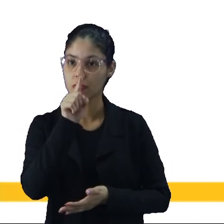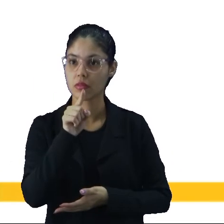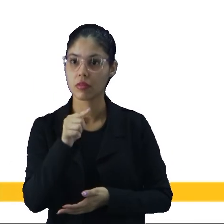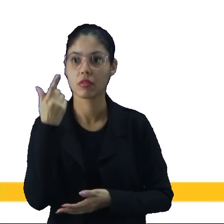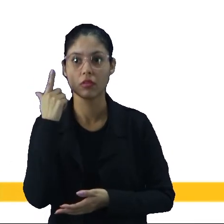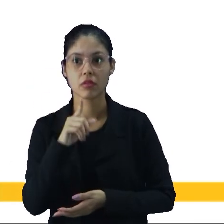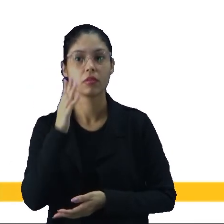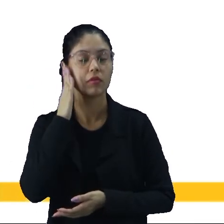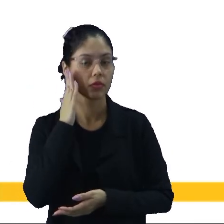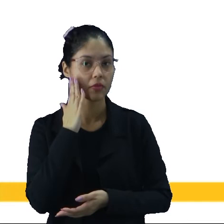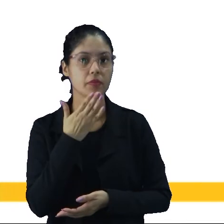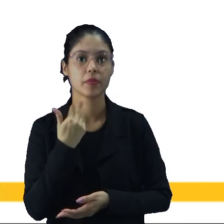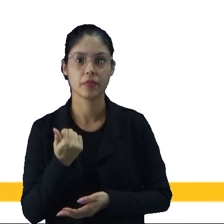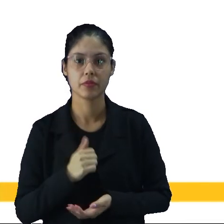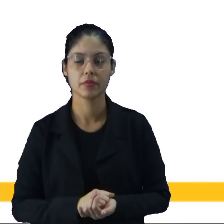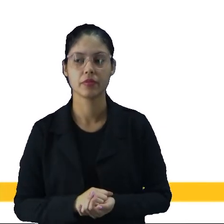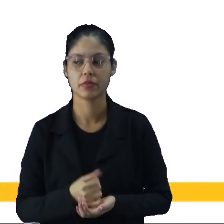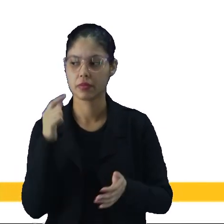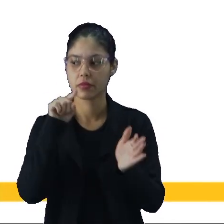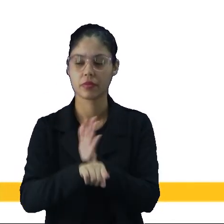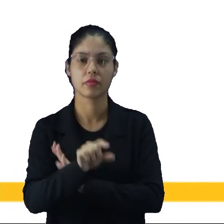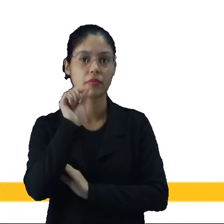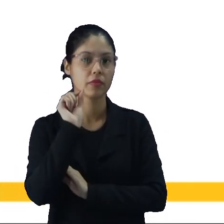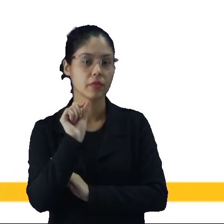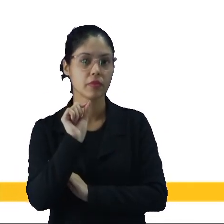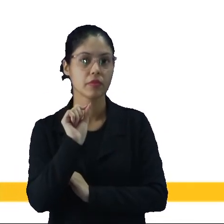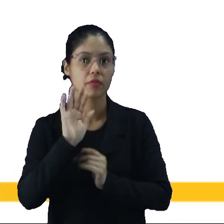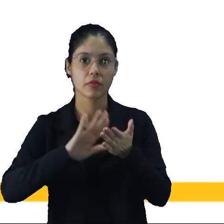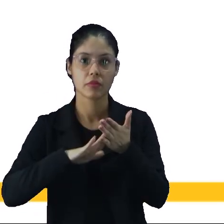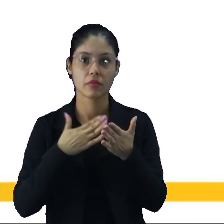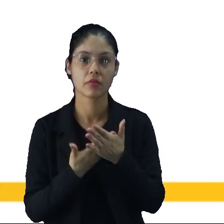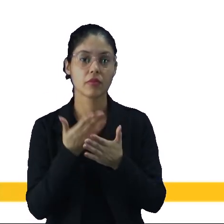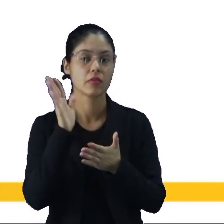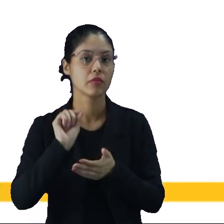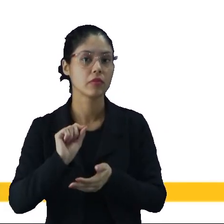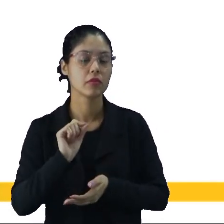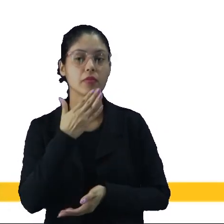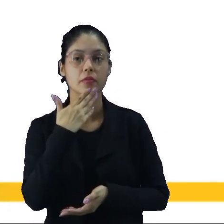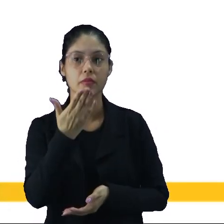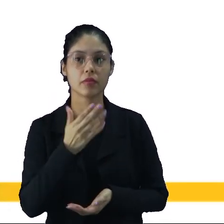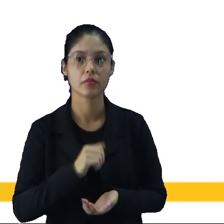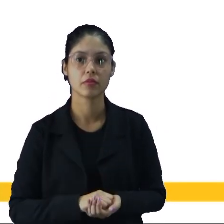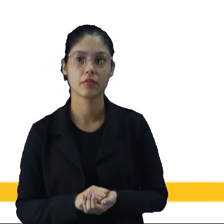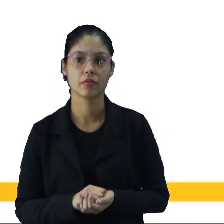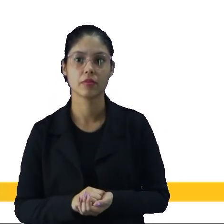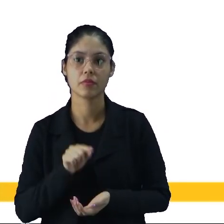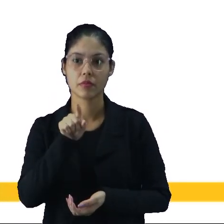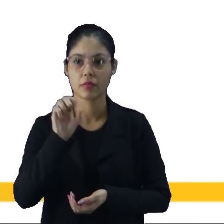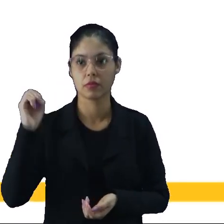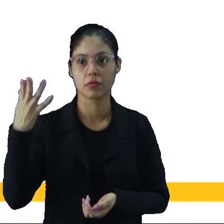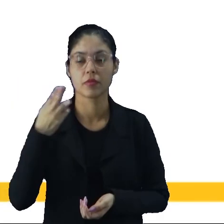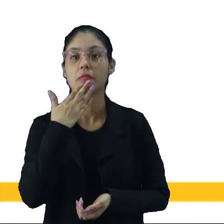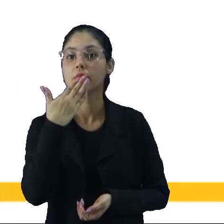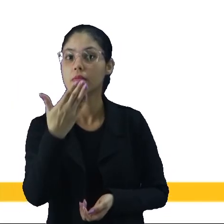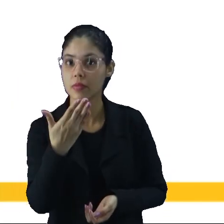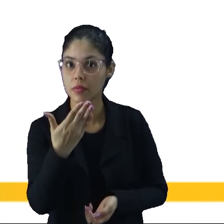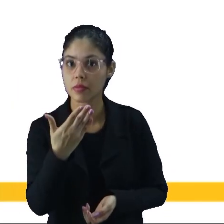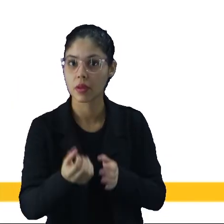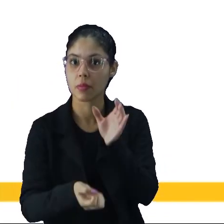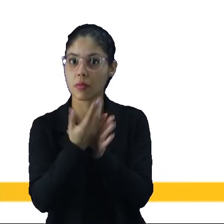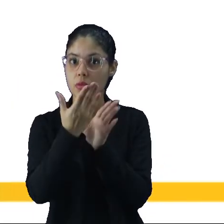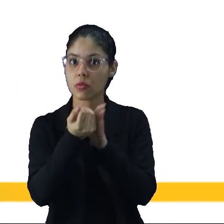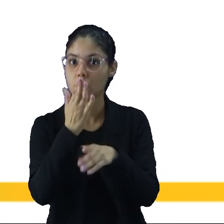você conseguir compreender, ó. A questão aqui é interpretar o que está pedindo aqui, ó. Nesse caso, está pedindo a